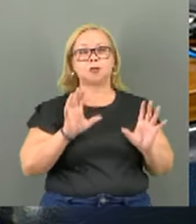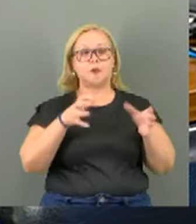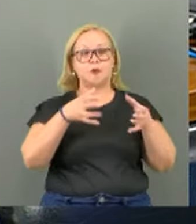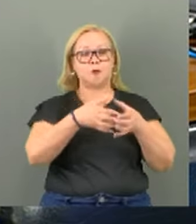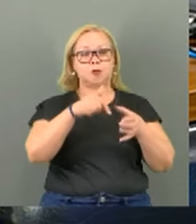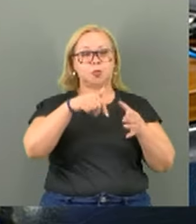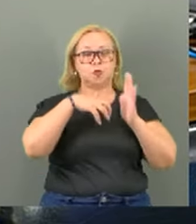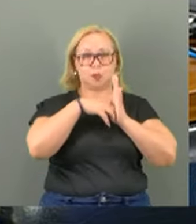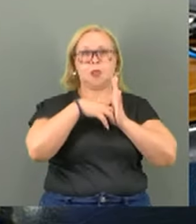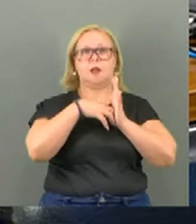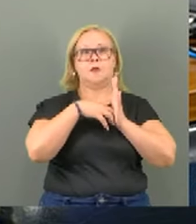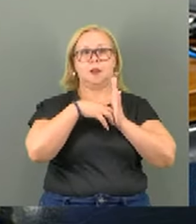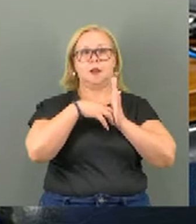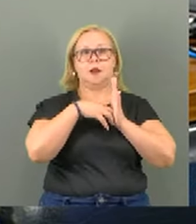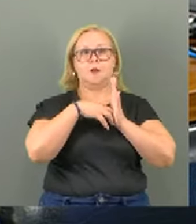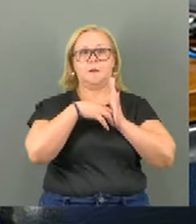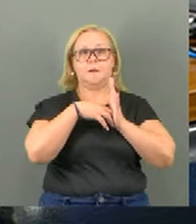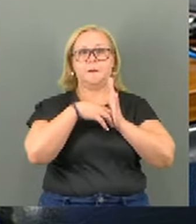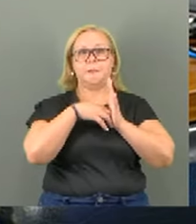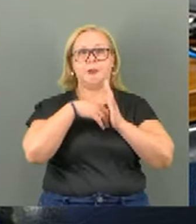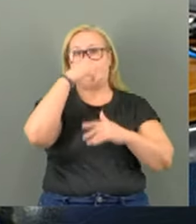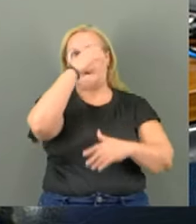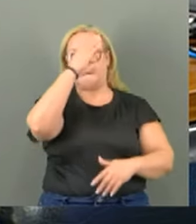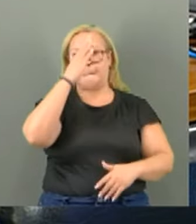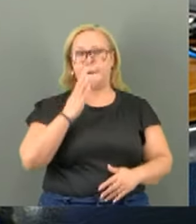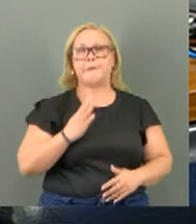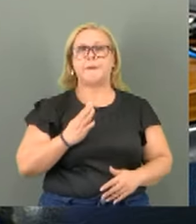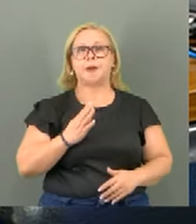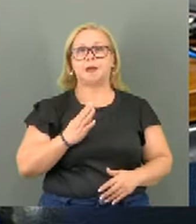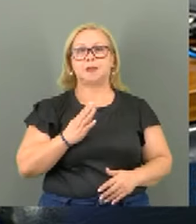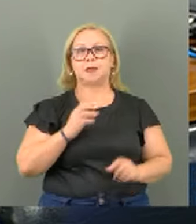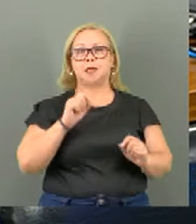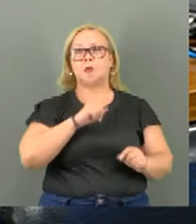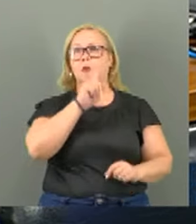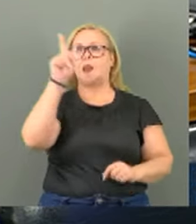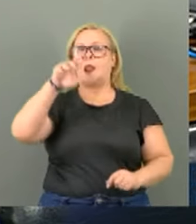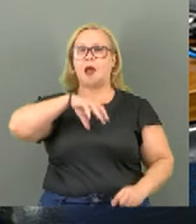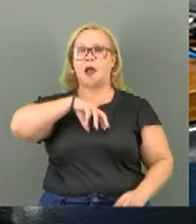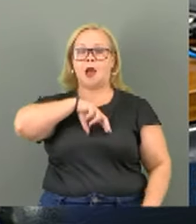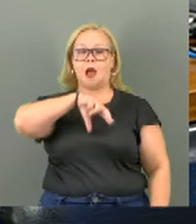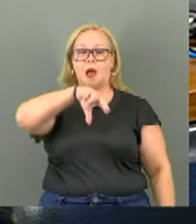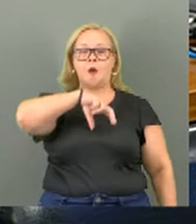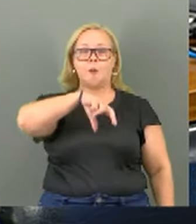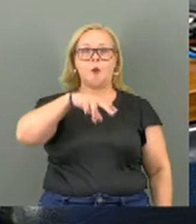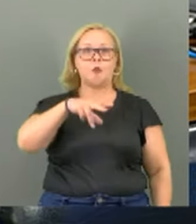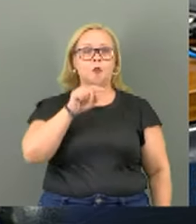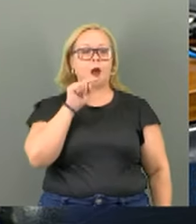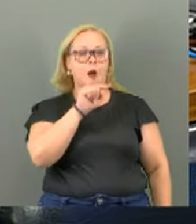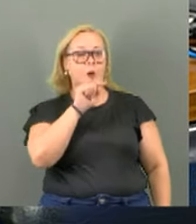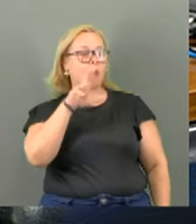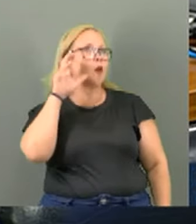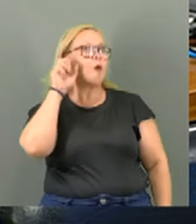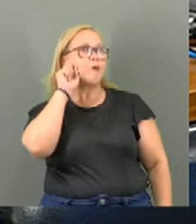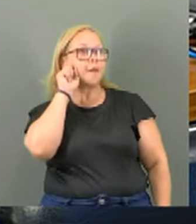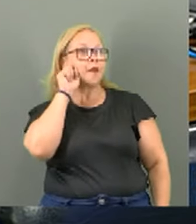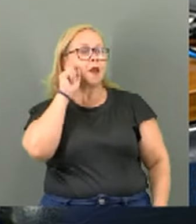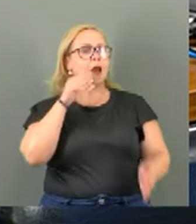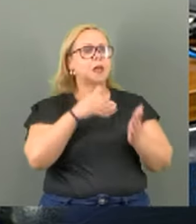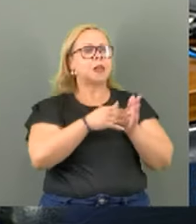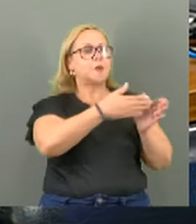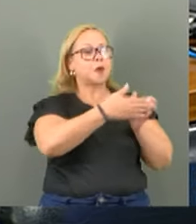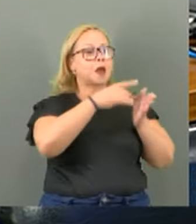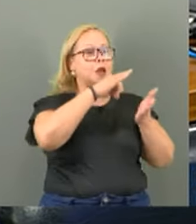Senado Federal brasileiro a Portugal lhe ouvir, até porque o